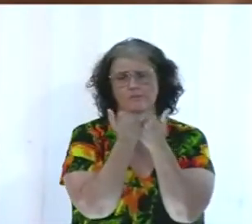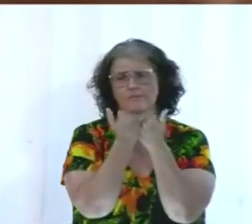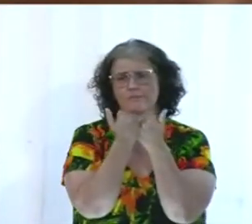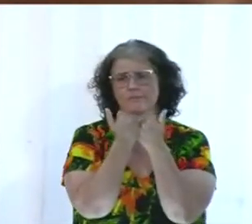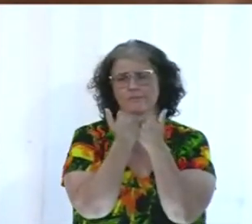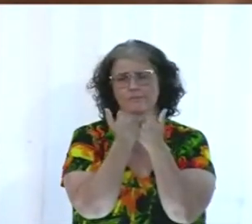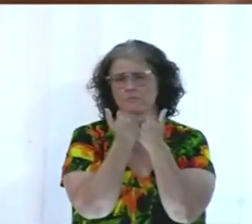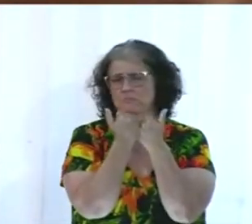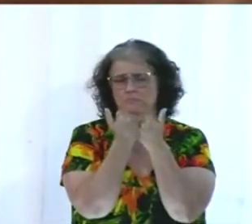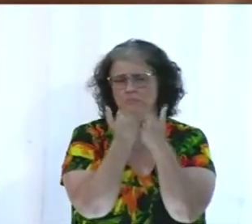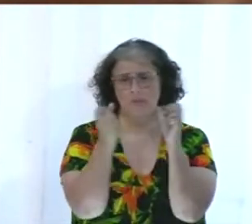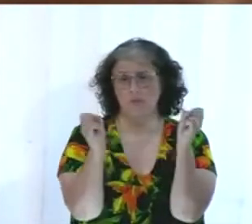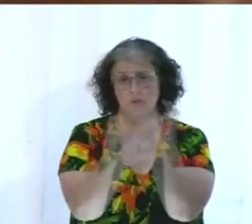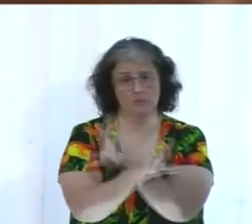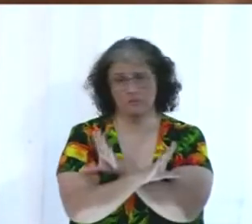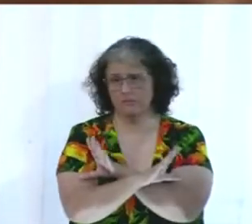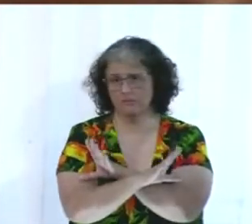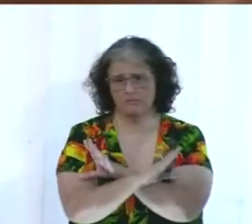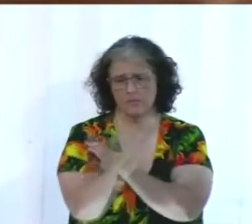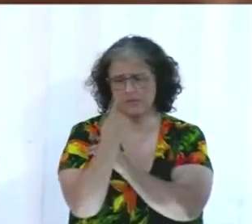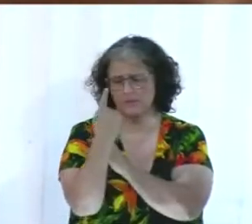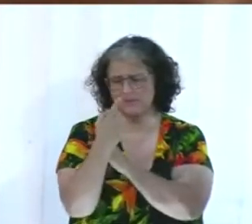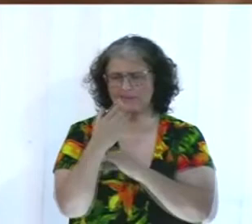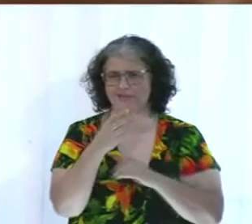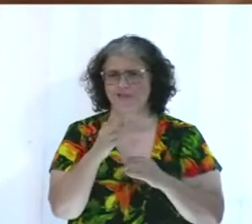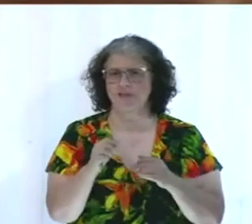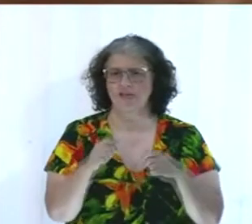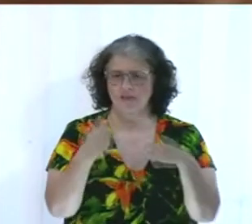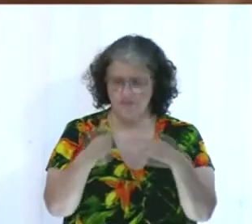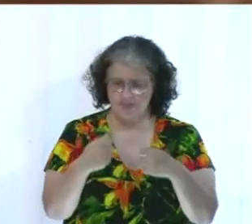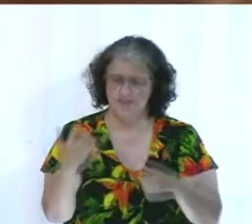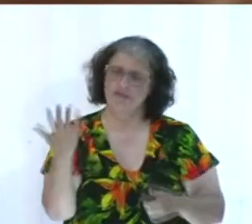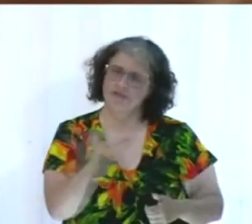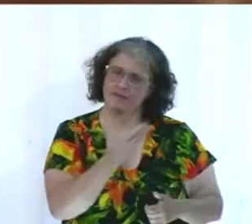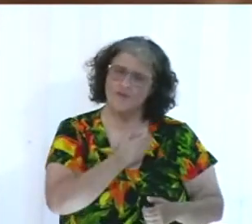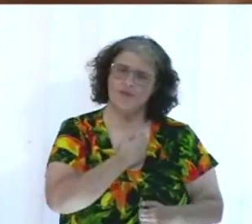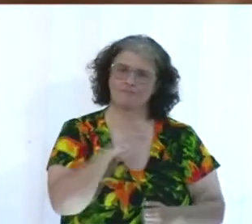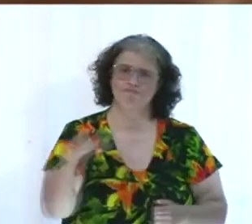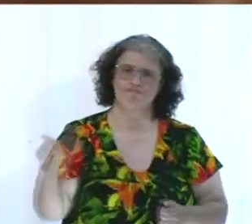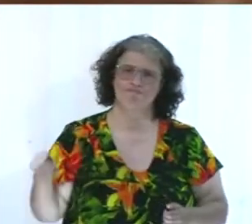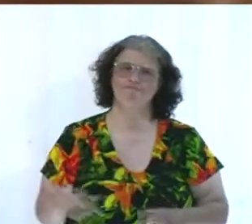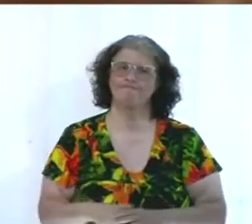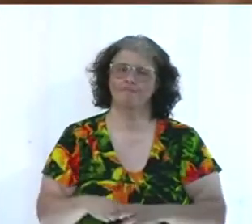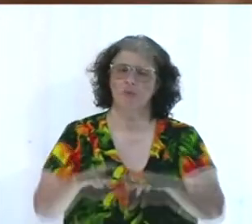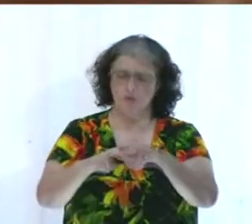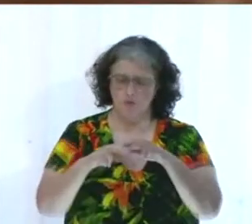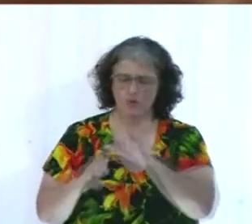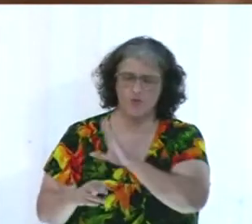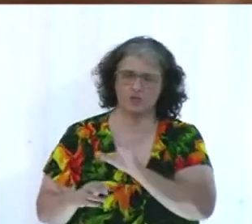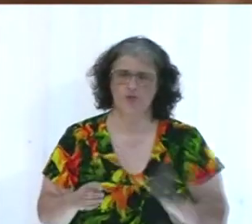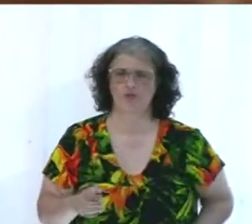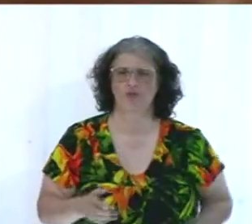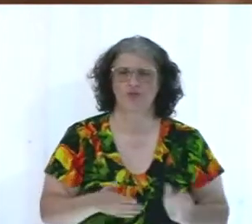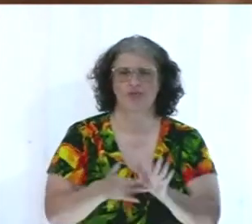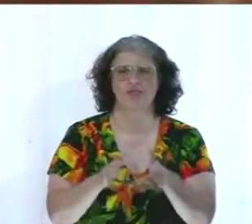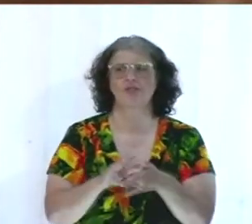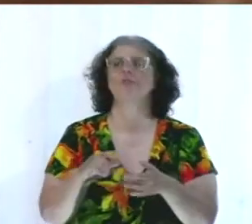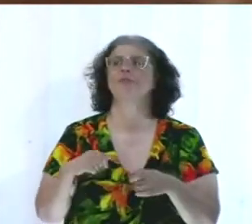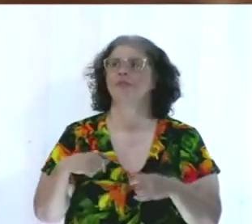isso ficou para trás, meus irmãos, porque em Cristo Jesus nós temos plenamente a redenção das nossas